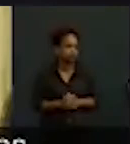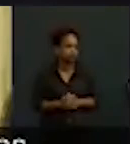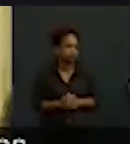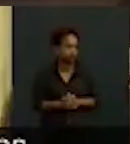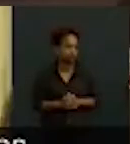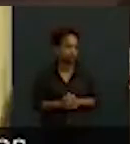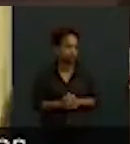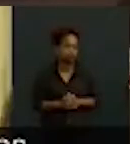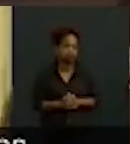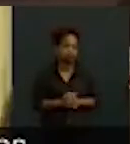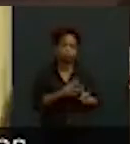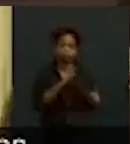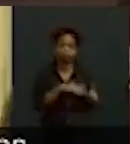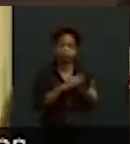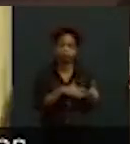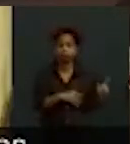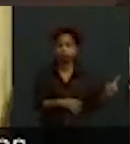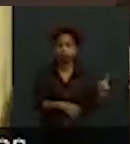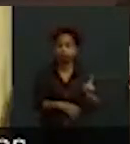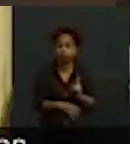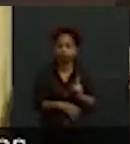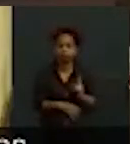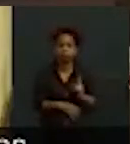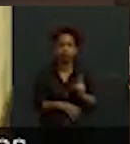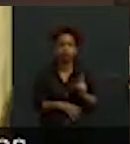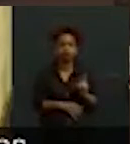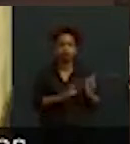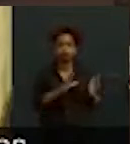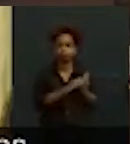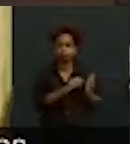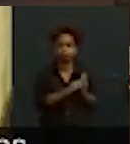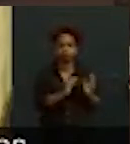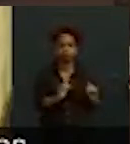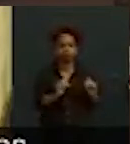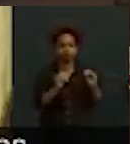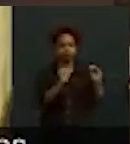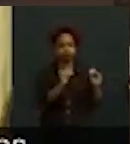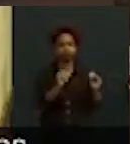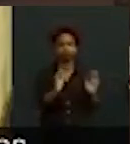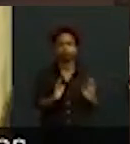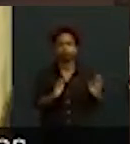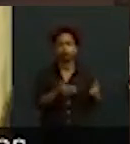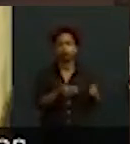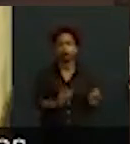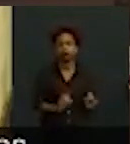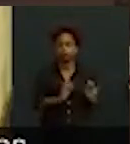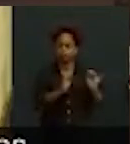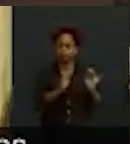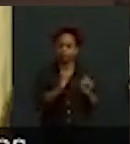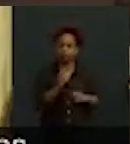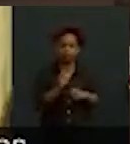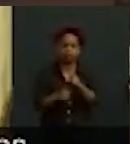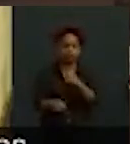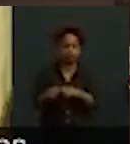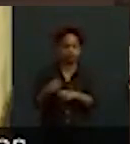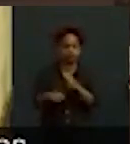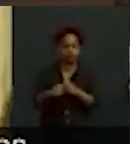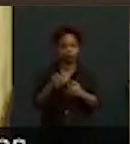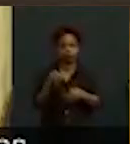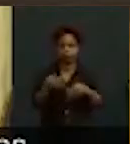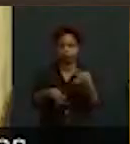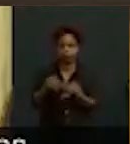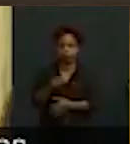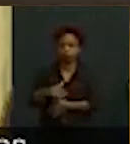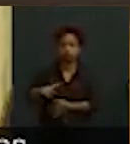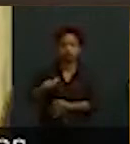Nosso próximo homenageado é servidor de elevado nível de especialização em administração